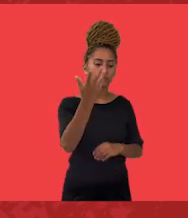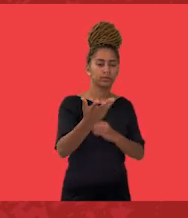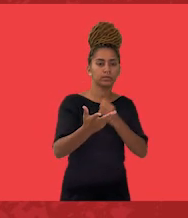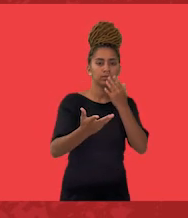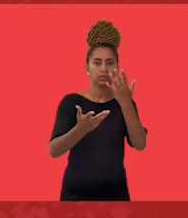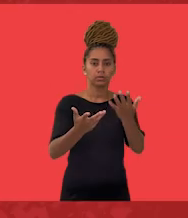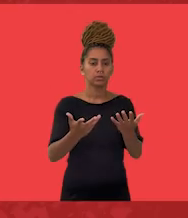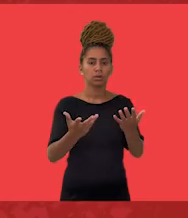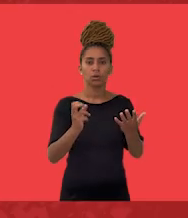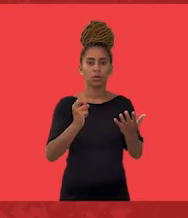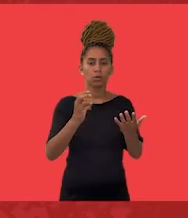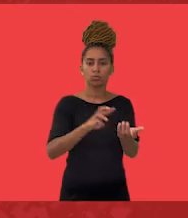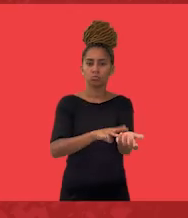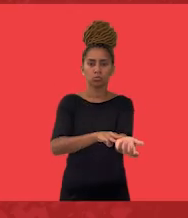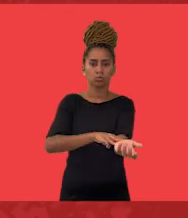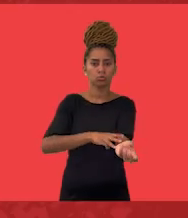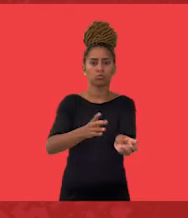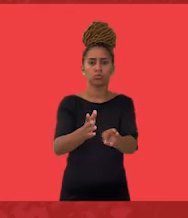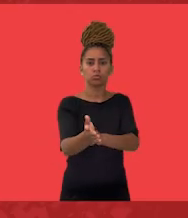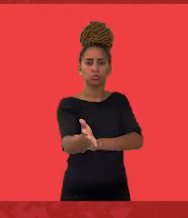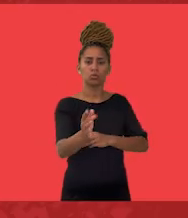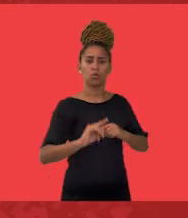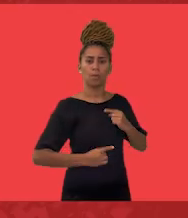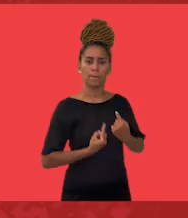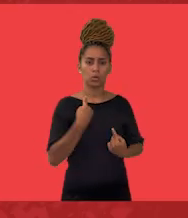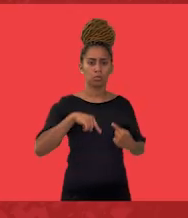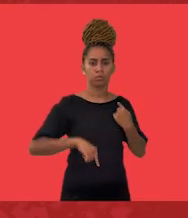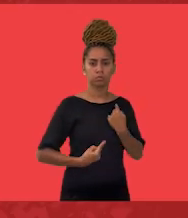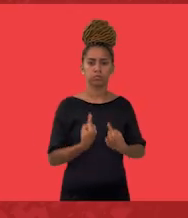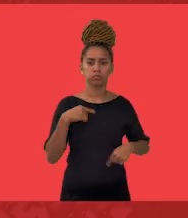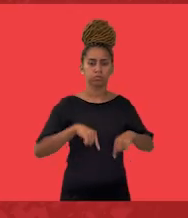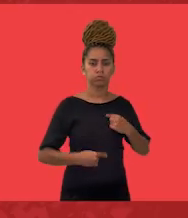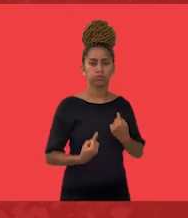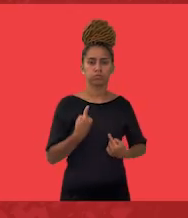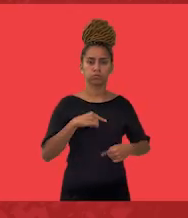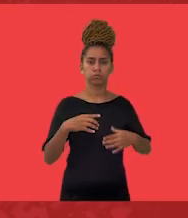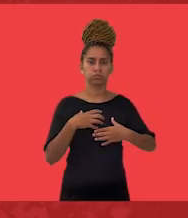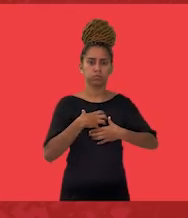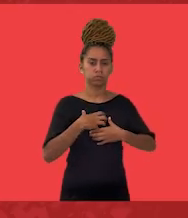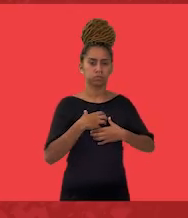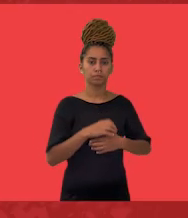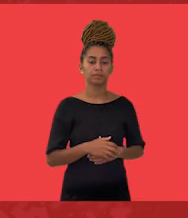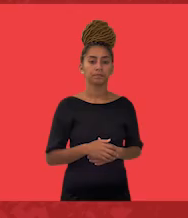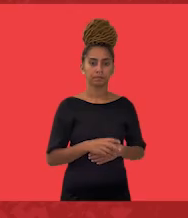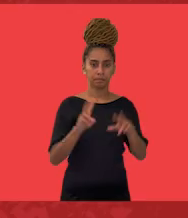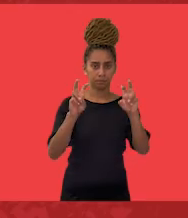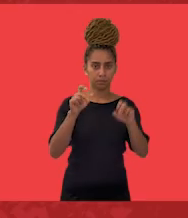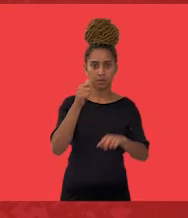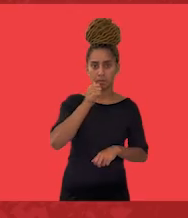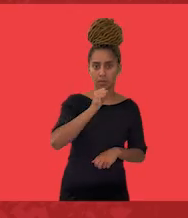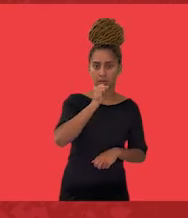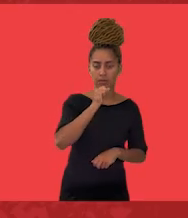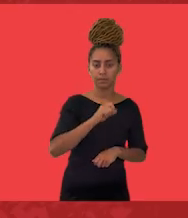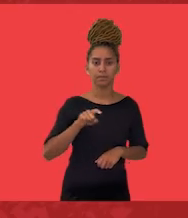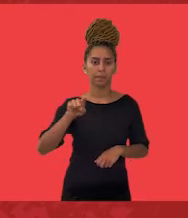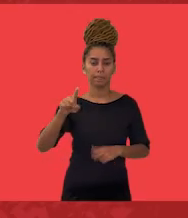a espuma amarelada de dentro, onde Ralph, o vira-lata de estimação, costumava brincar e